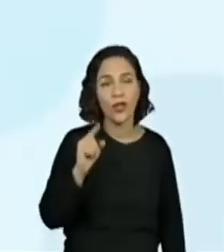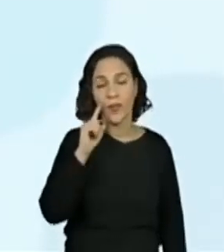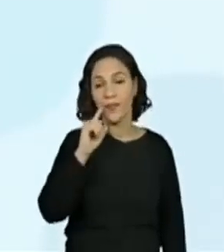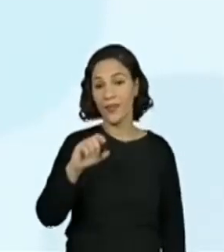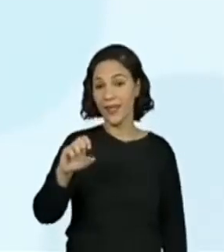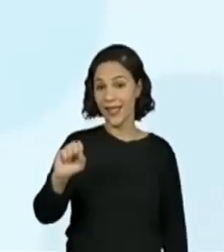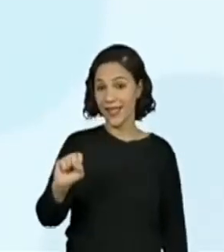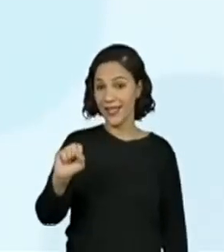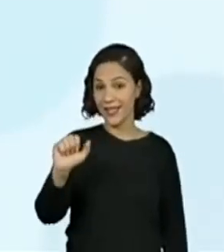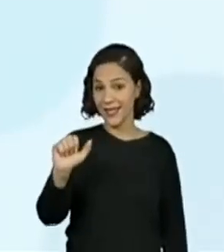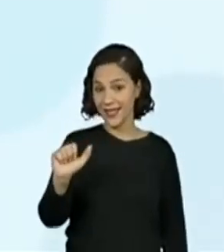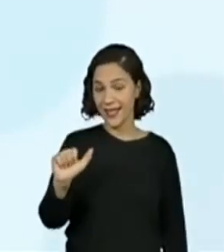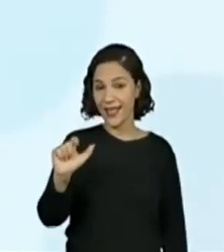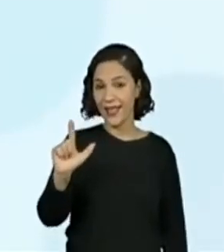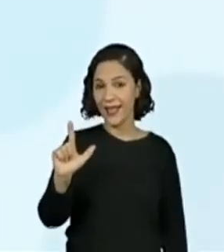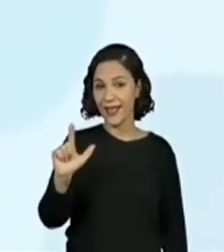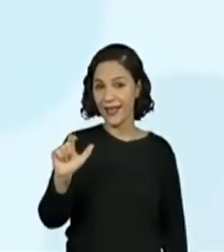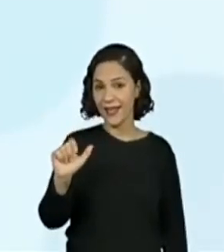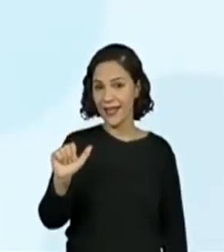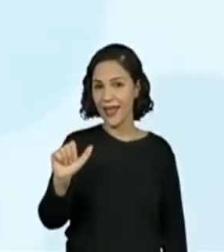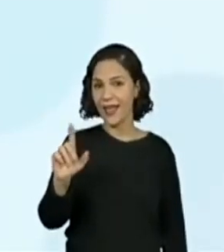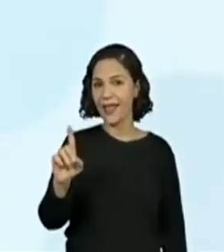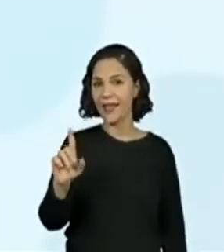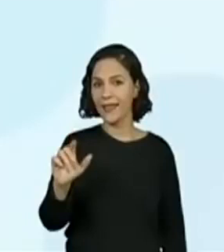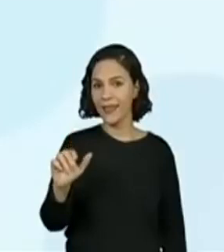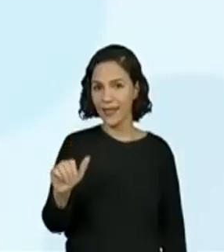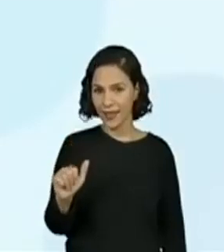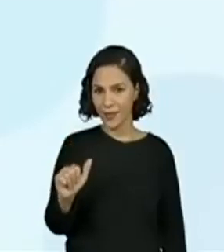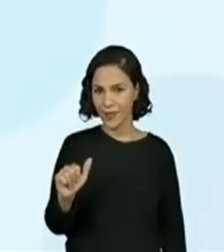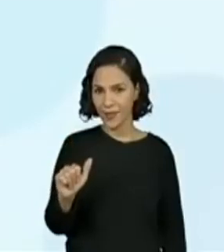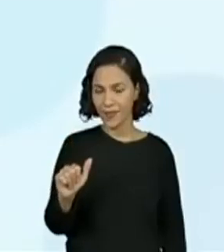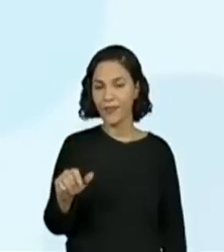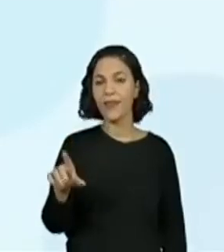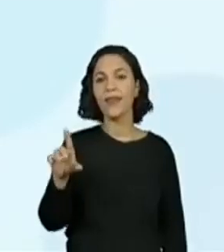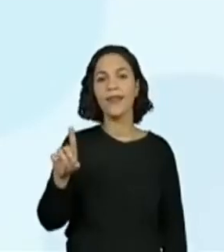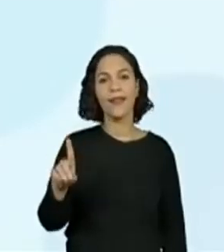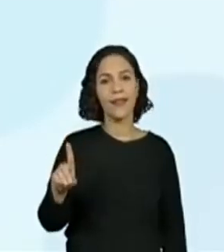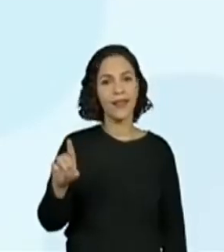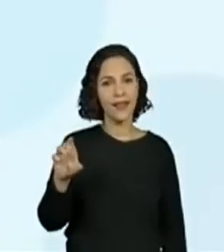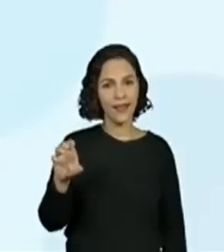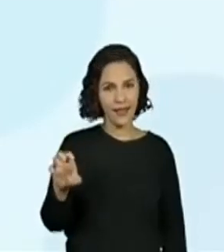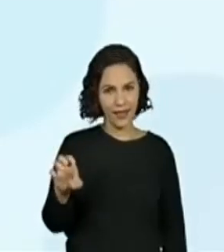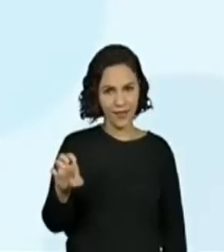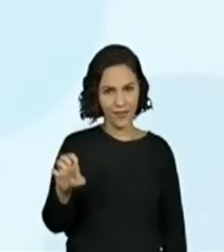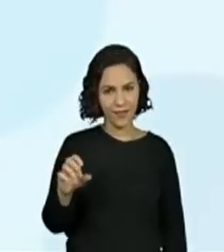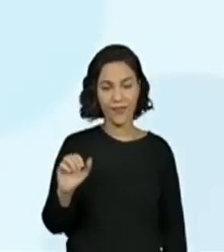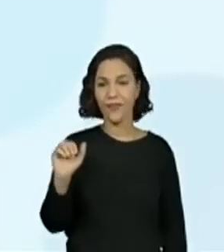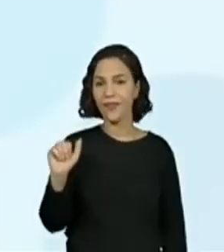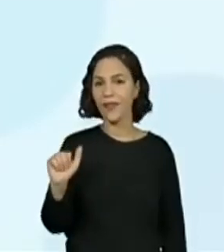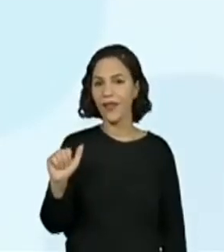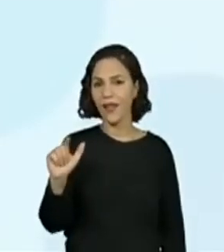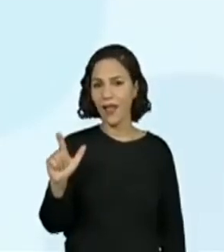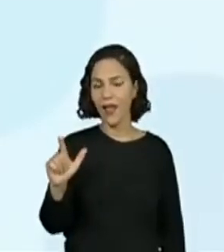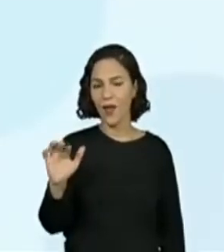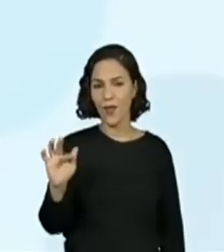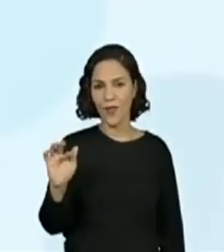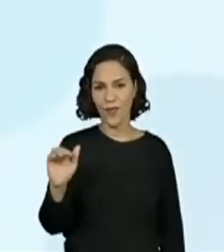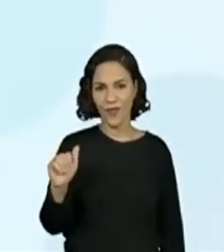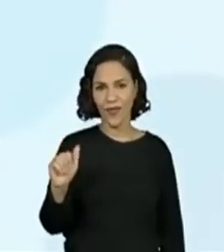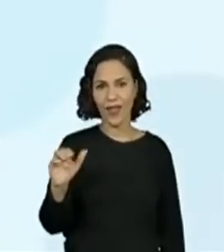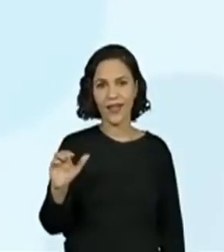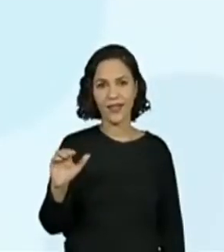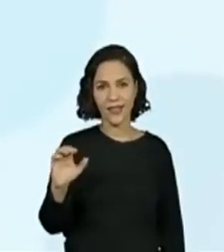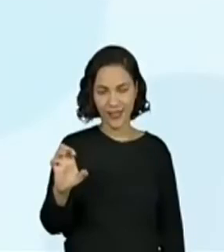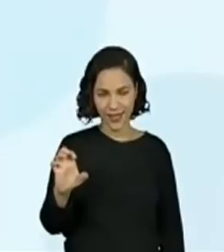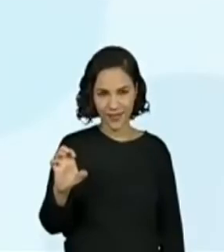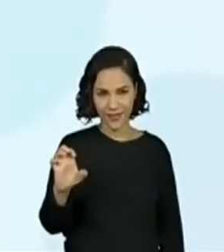salada de alface com tomate. Já colocaram o dedinho, já leram. Salada